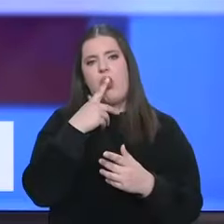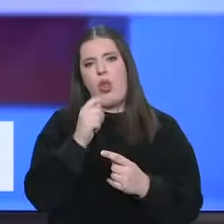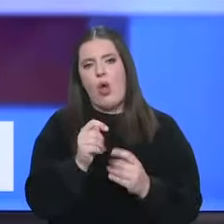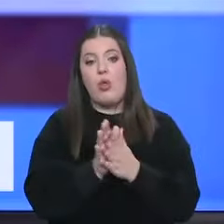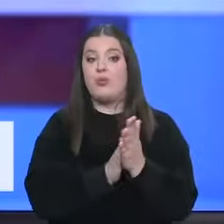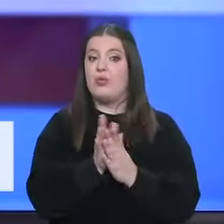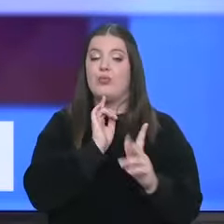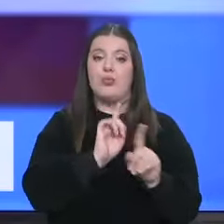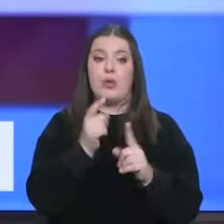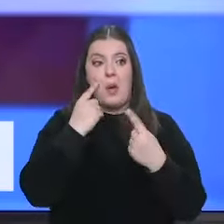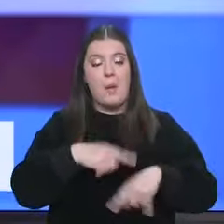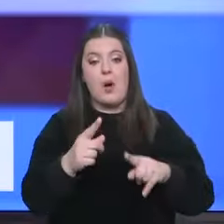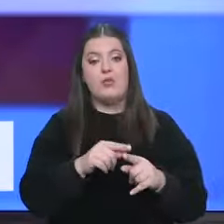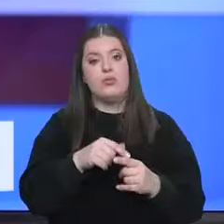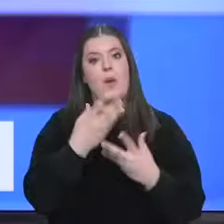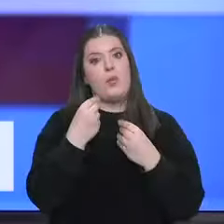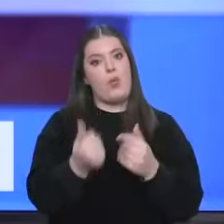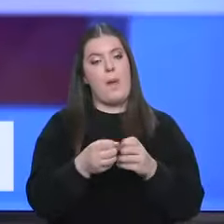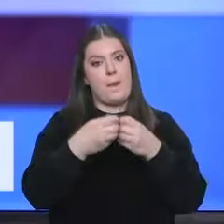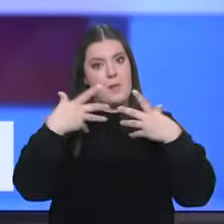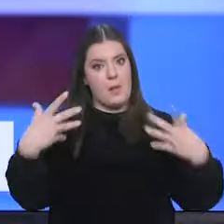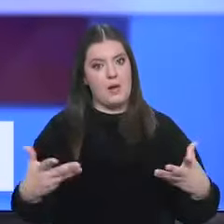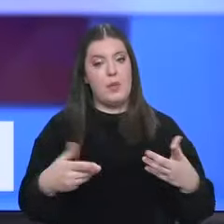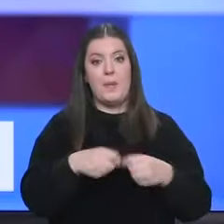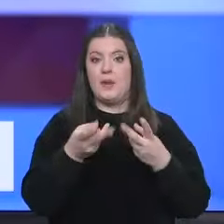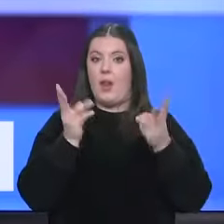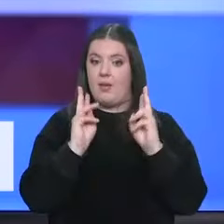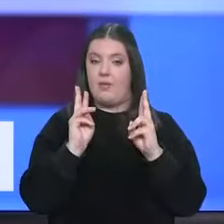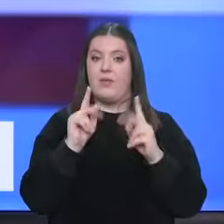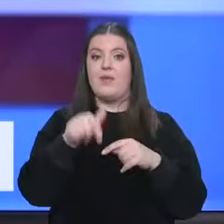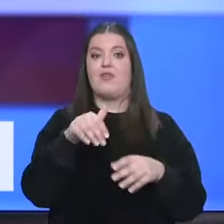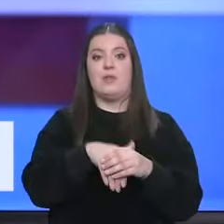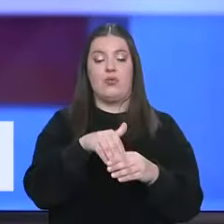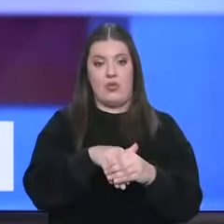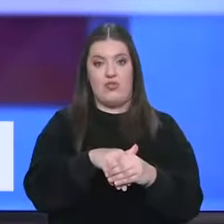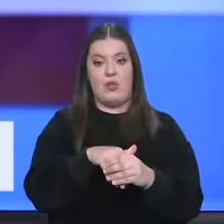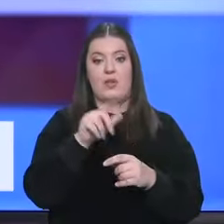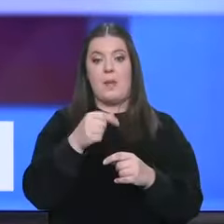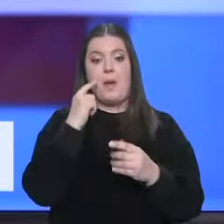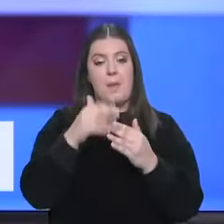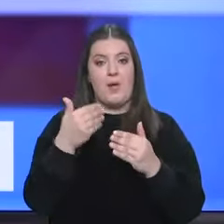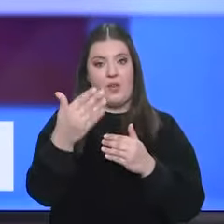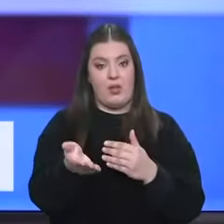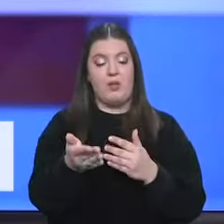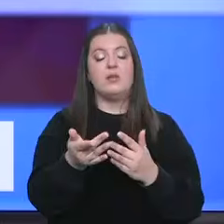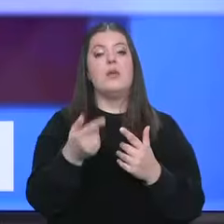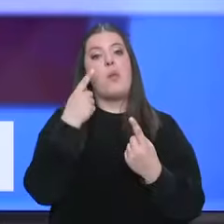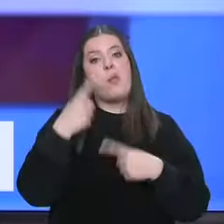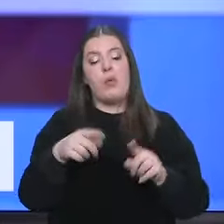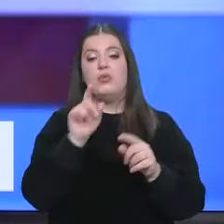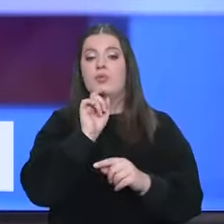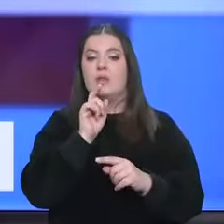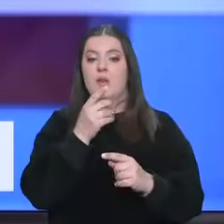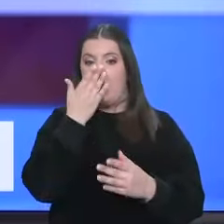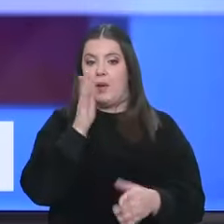político demonstra ser muito eficaz e crescer o livre nestas eleições e das eleições para a frente demonstra que é possível também